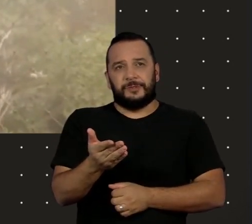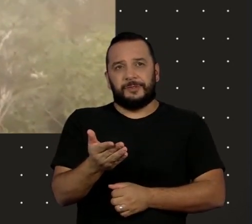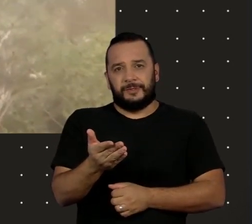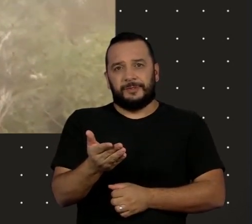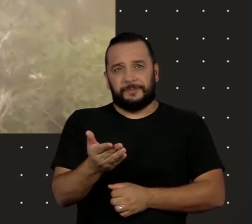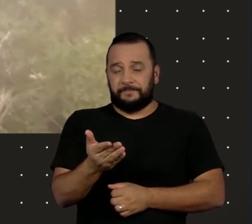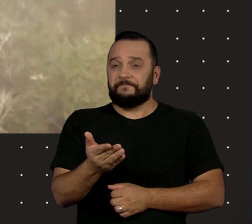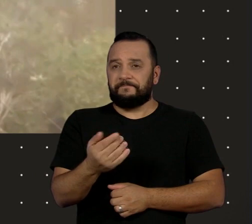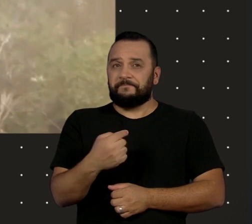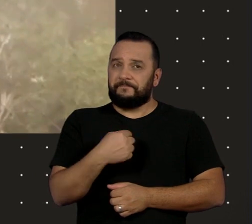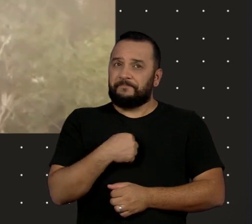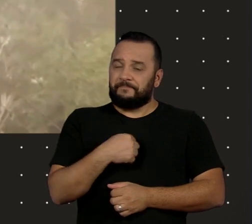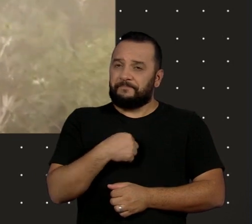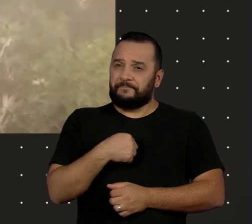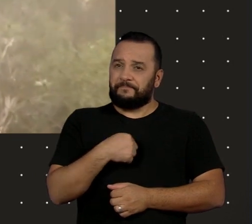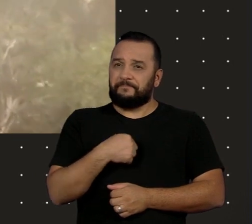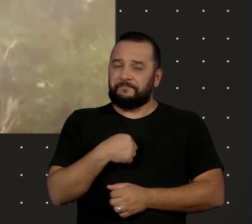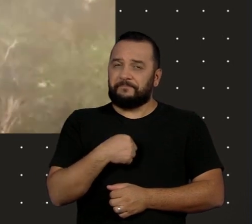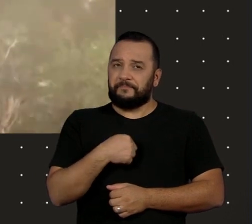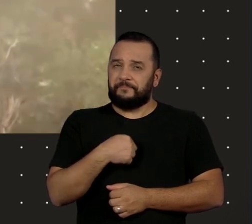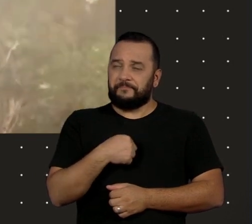pelo fato de eu poder